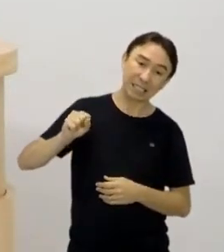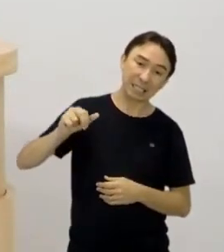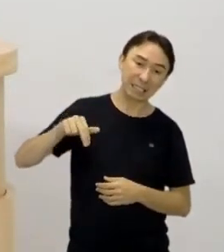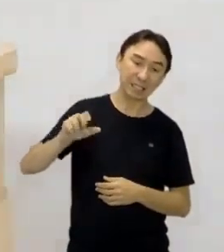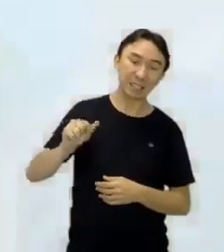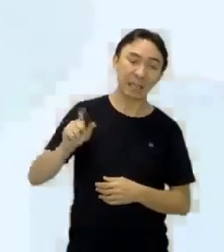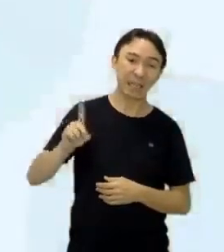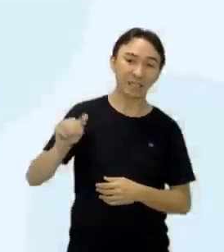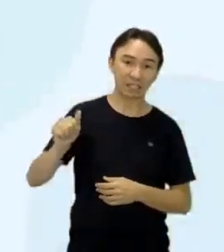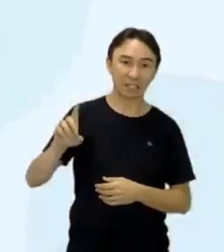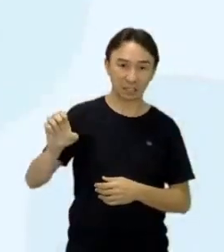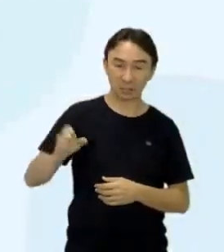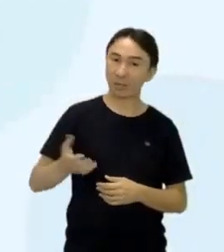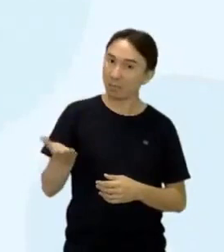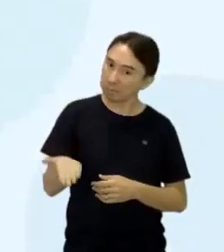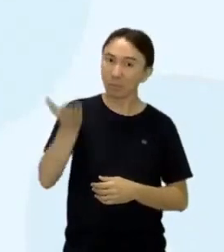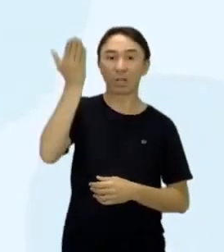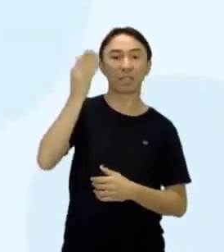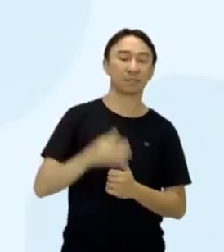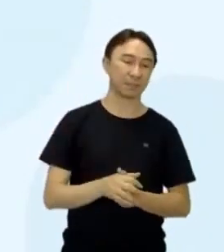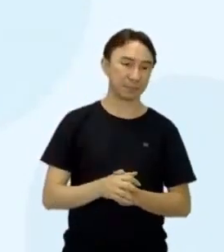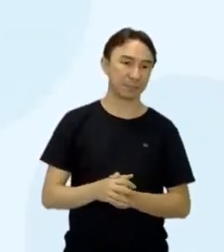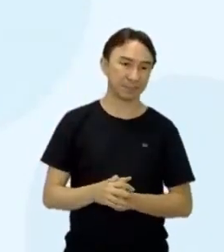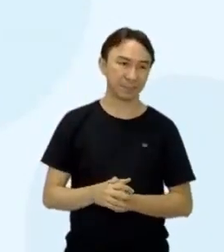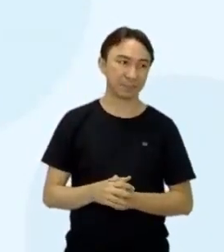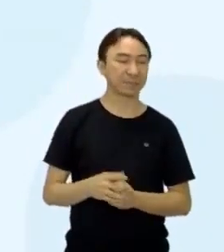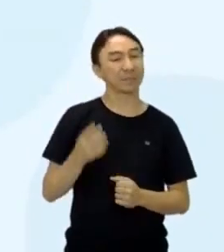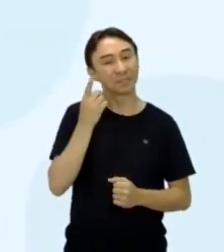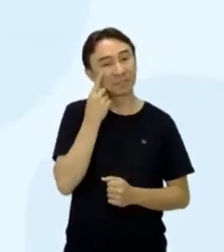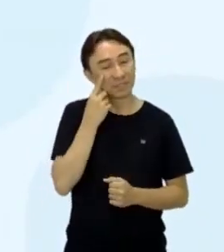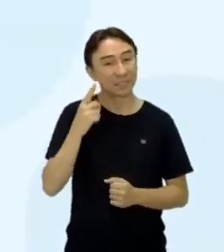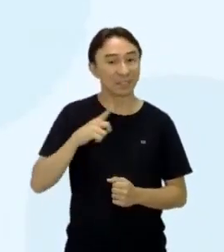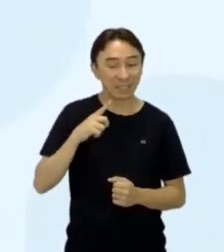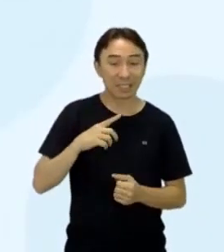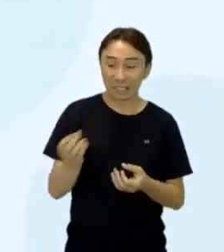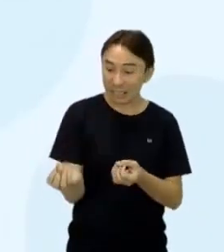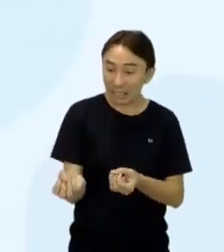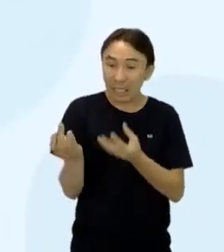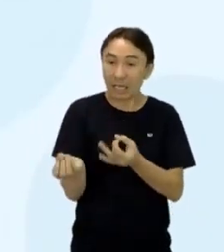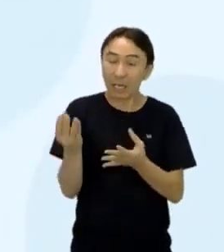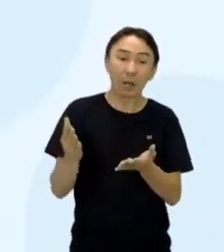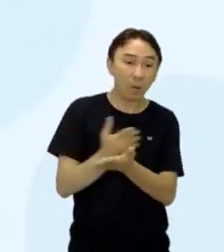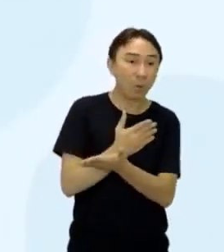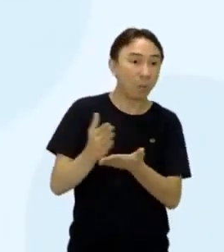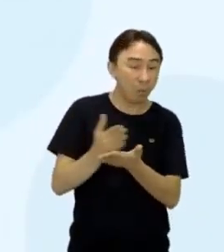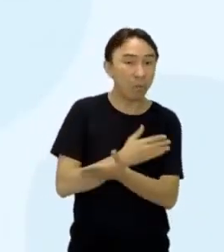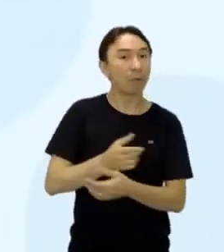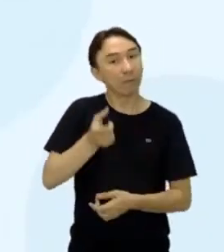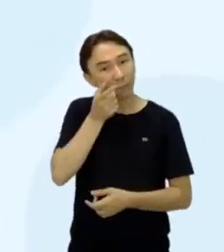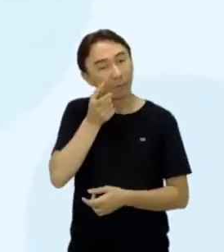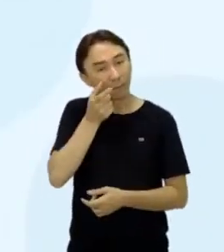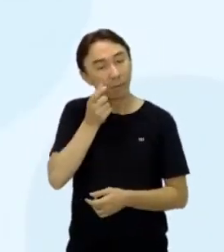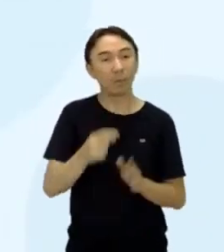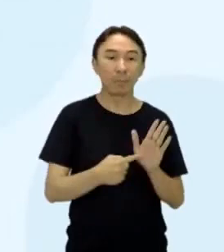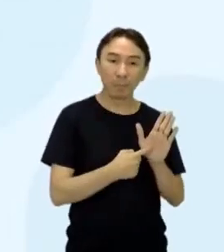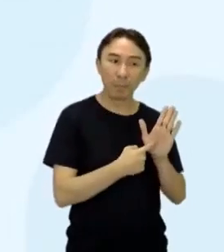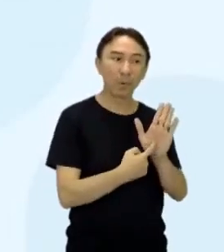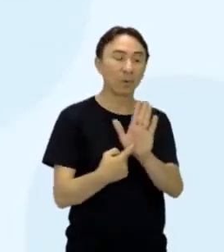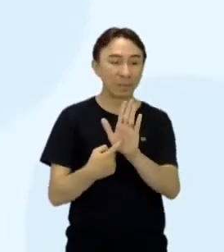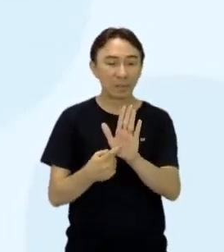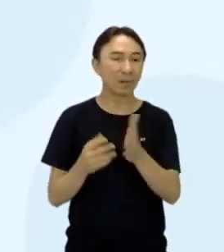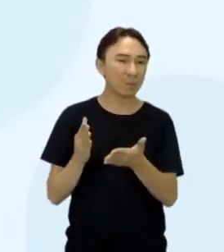na animação, né, a gente vai ver lá já, né, alguns dados interessantes, mostrando aí, né,